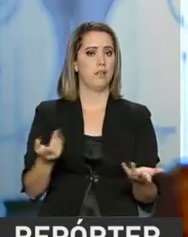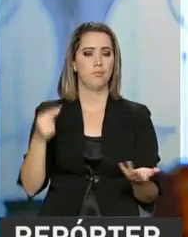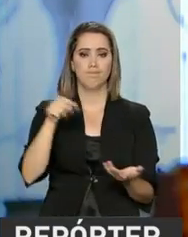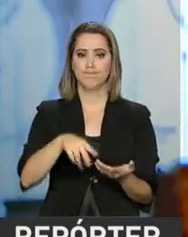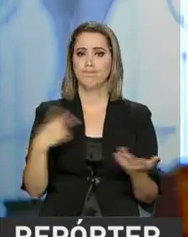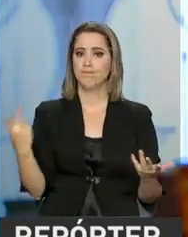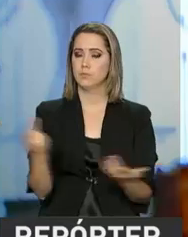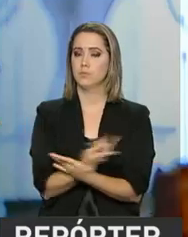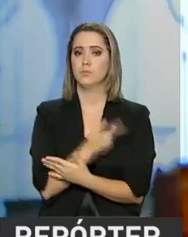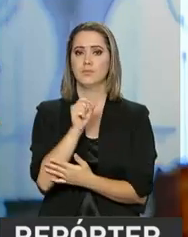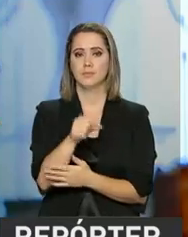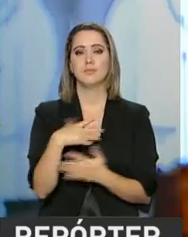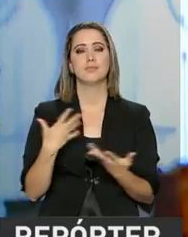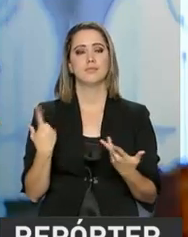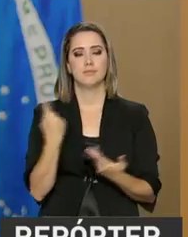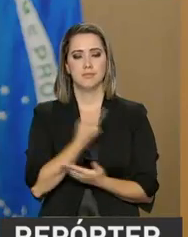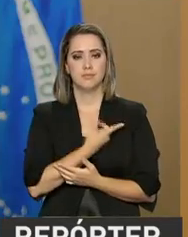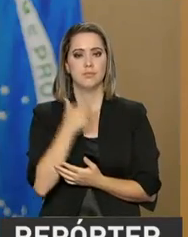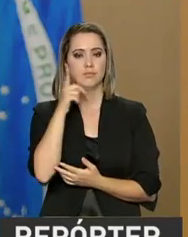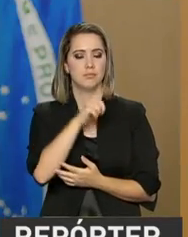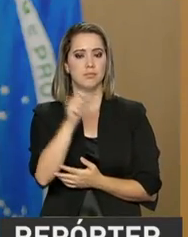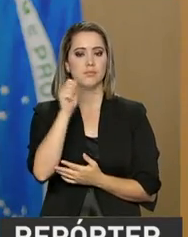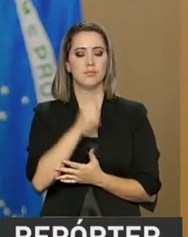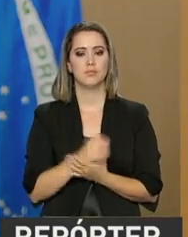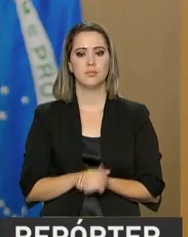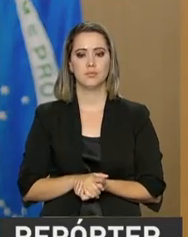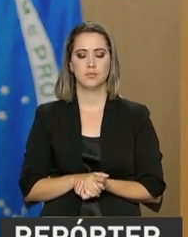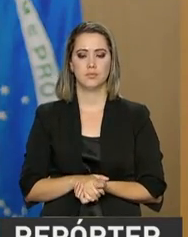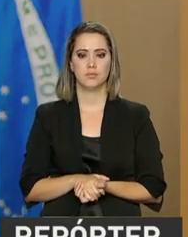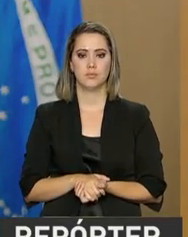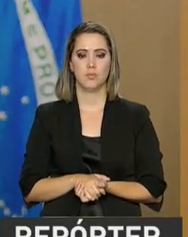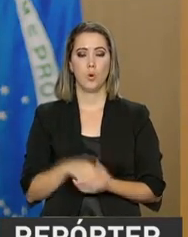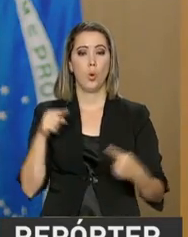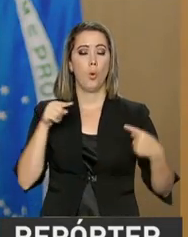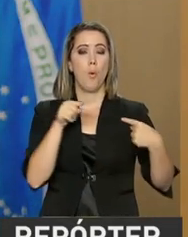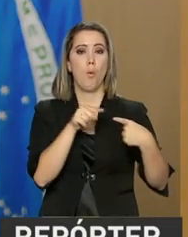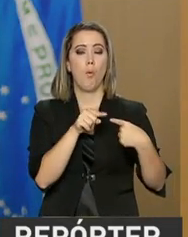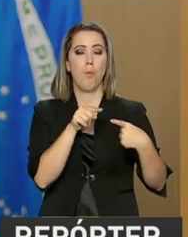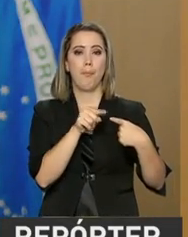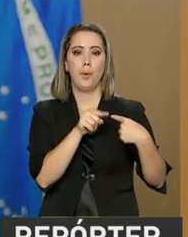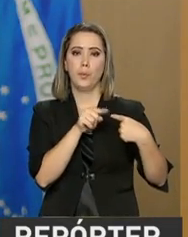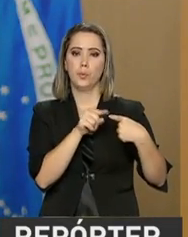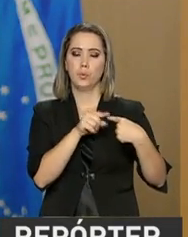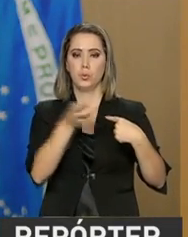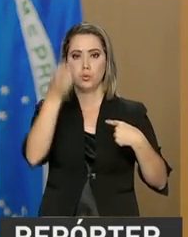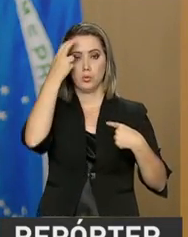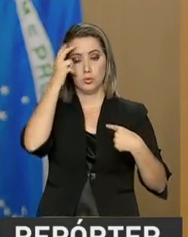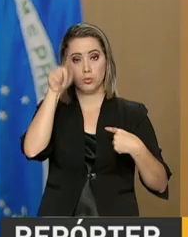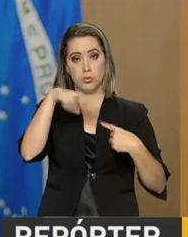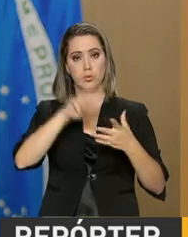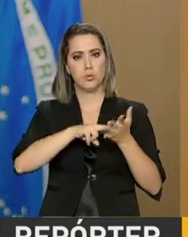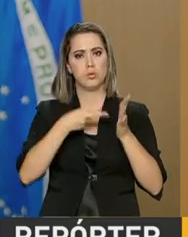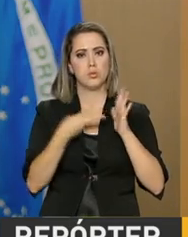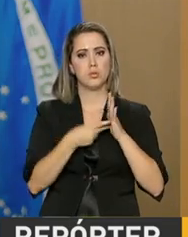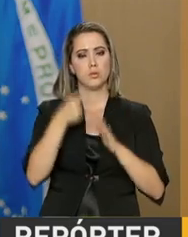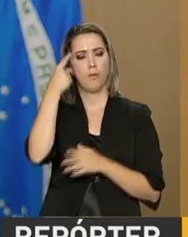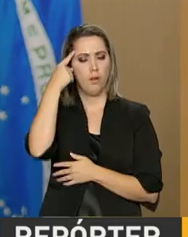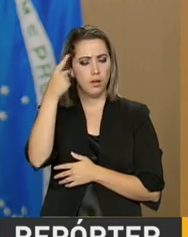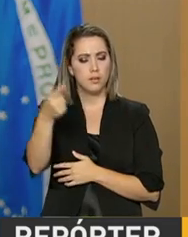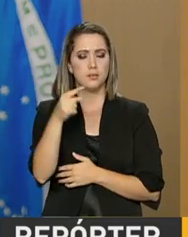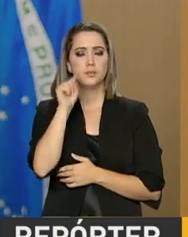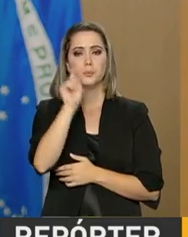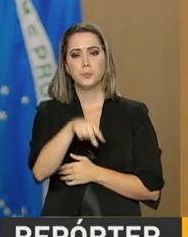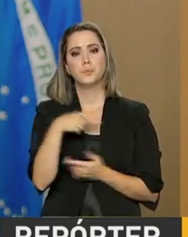realizar com tanta desenvoltura como a gente consegue, né? O Ponto de Cultura representa um pouco essa ideia,